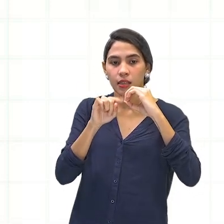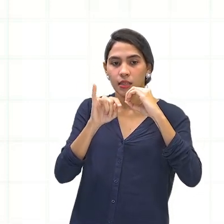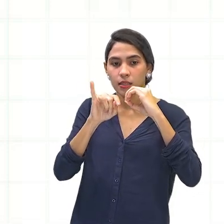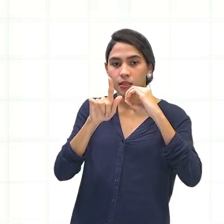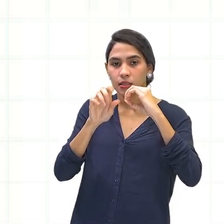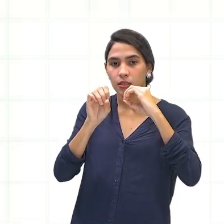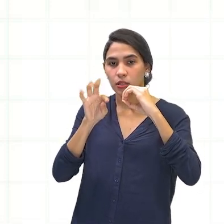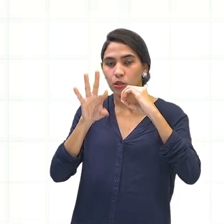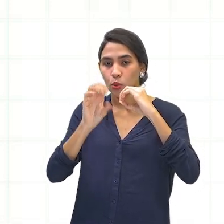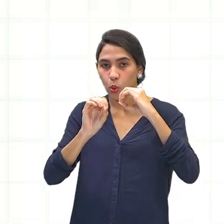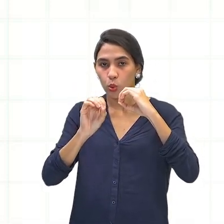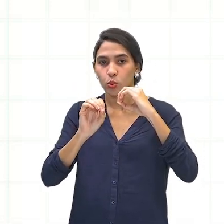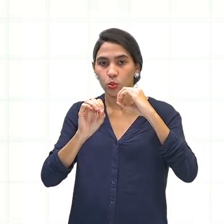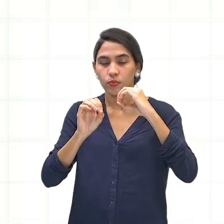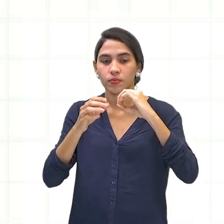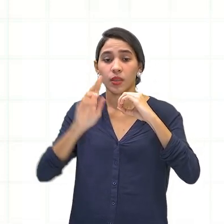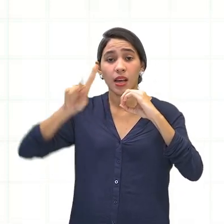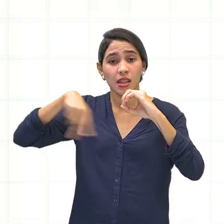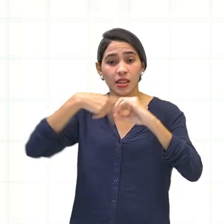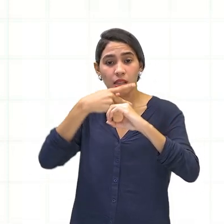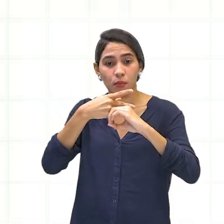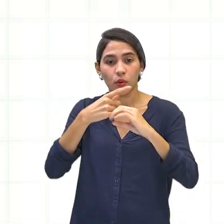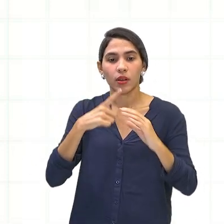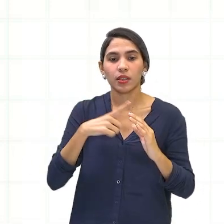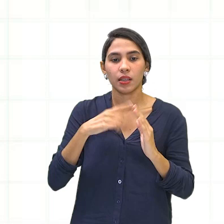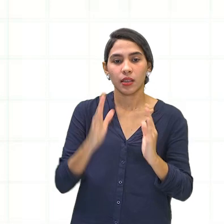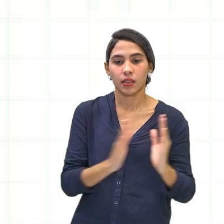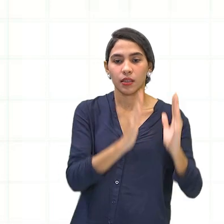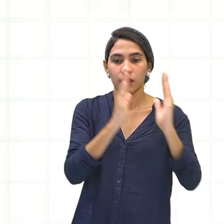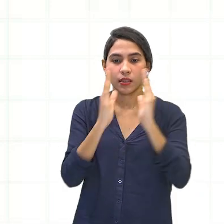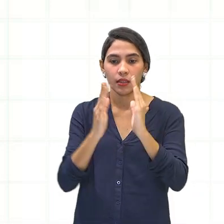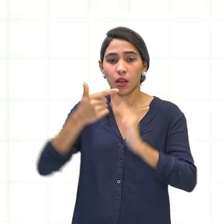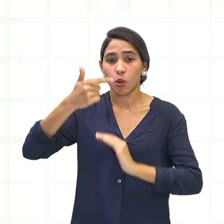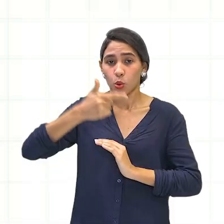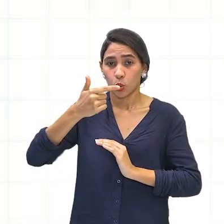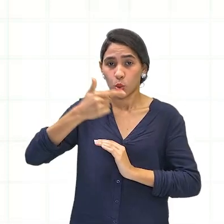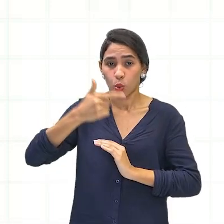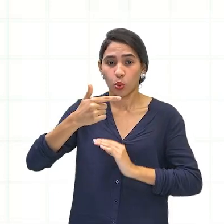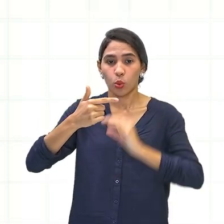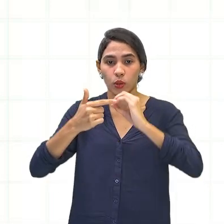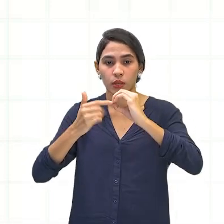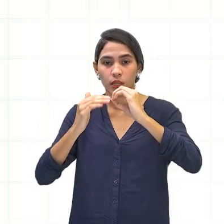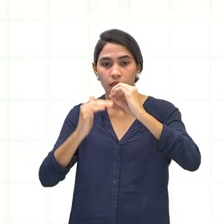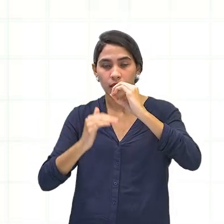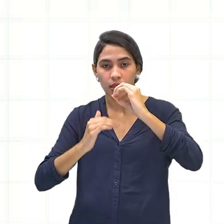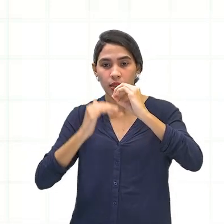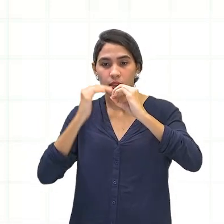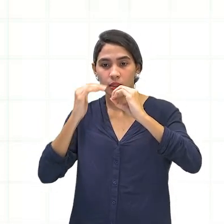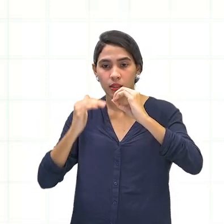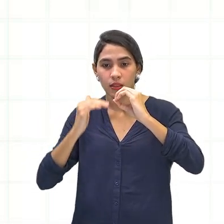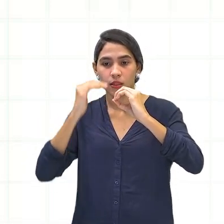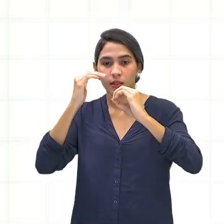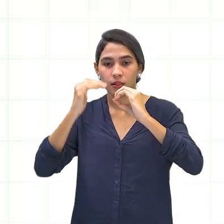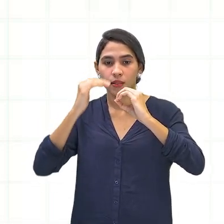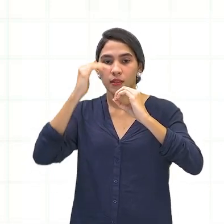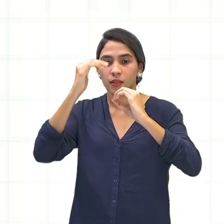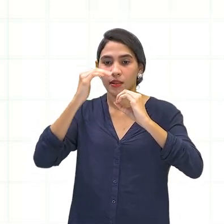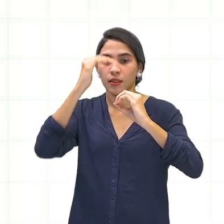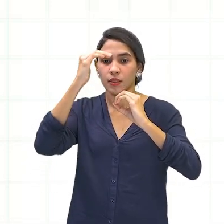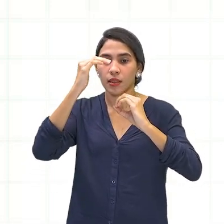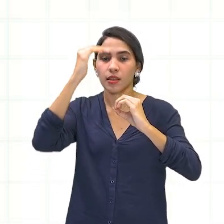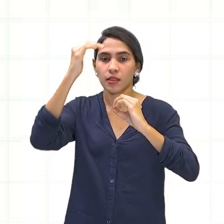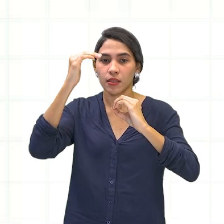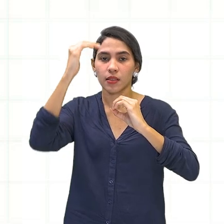ali do embrião. Depois disso, a gente vai ter a idade do embrião, a gente tem o desenvolvimento do embrião em semanas, né? A partir